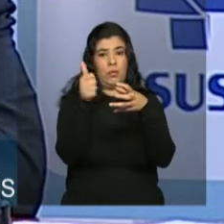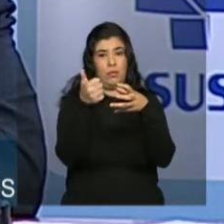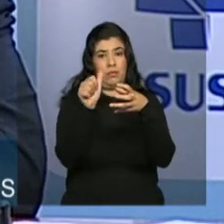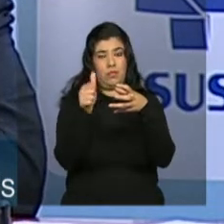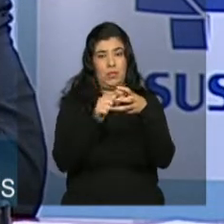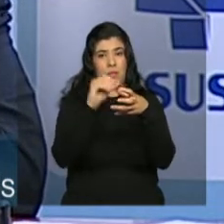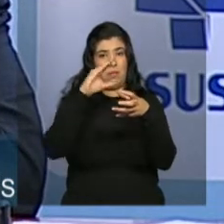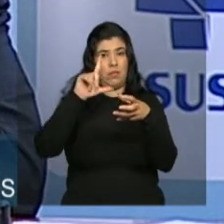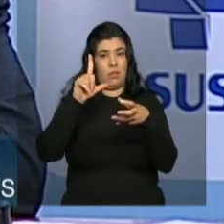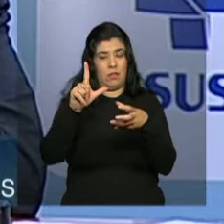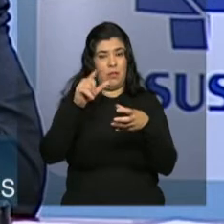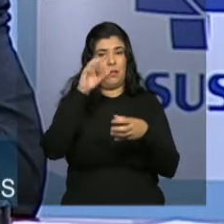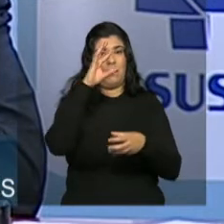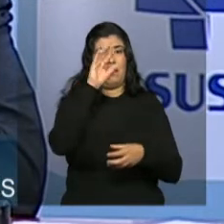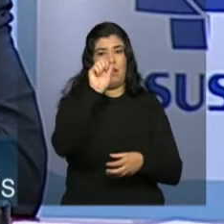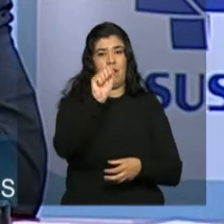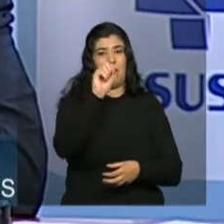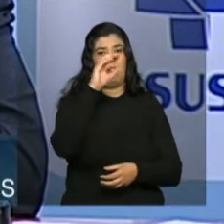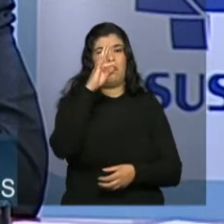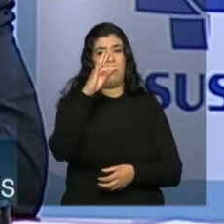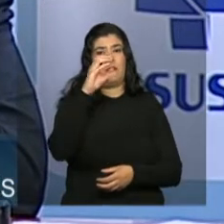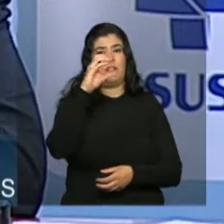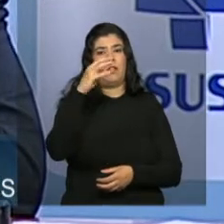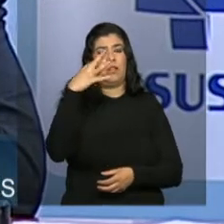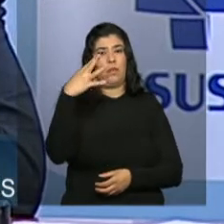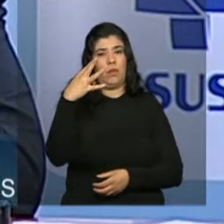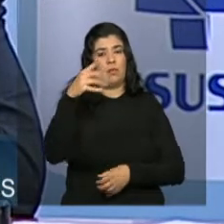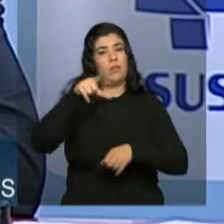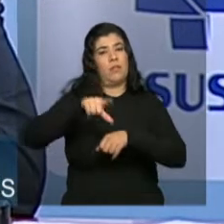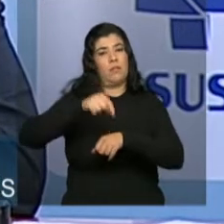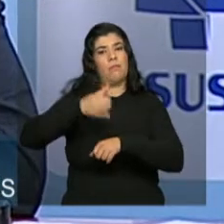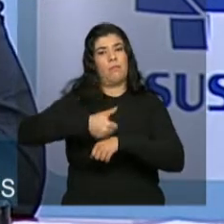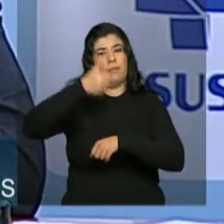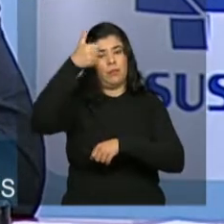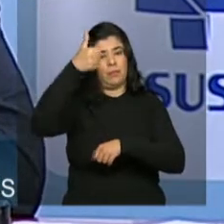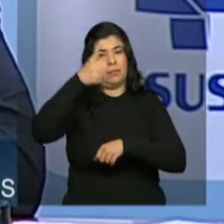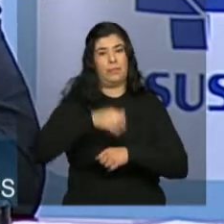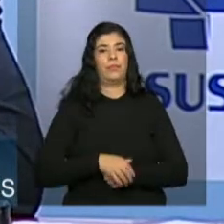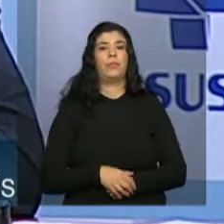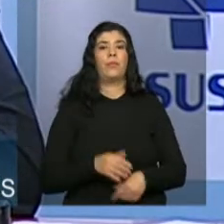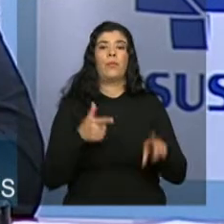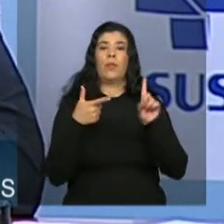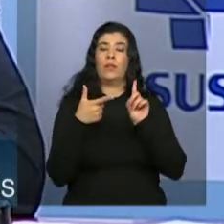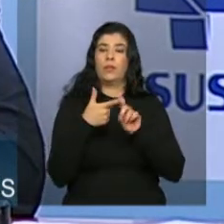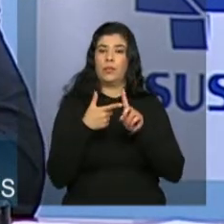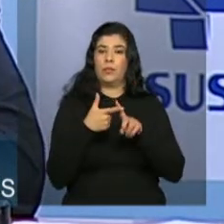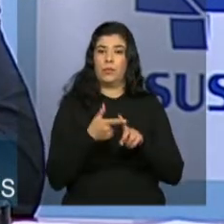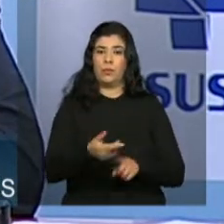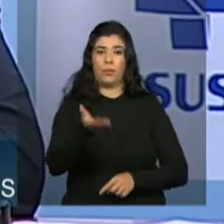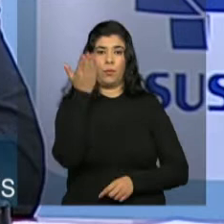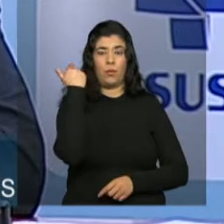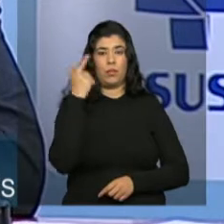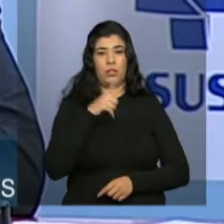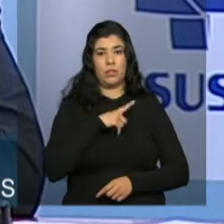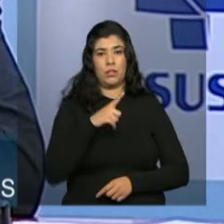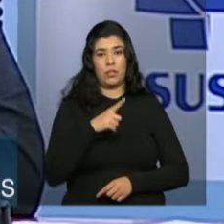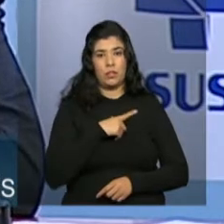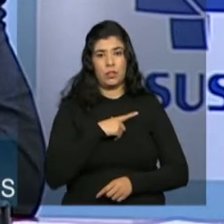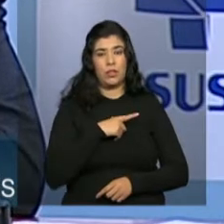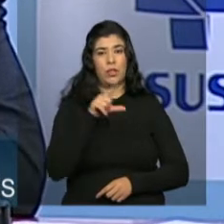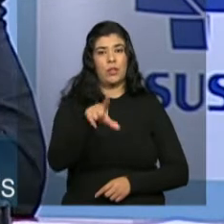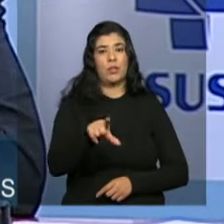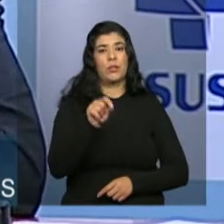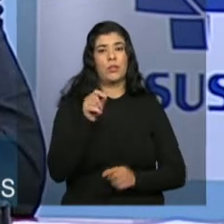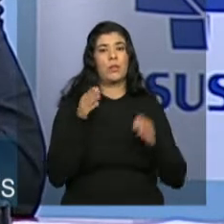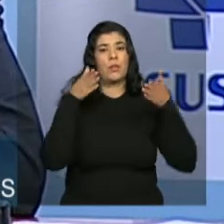melhor discriminadora do mercado segundo a gente usava como eu falei participação de genérico ou não e a gente considera que